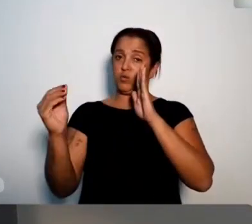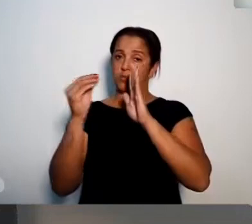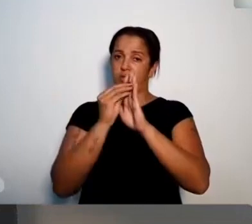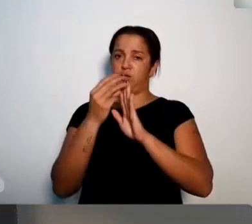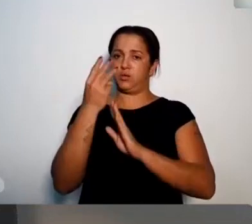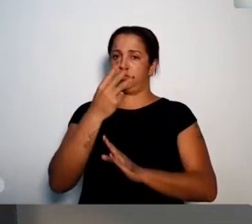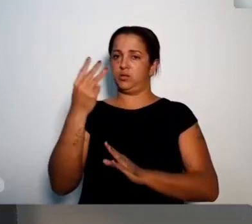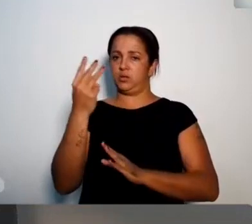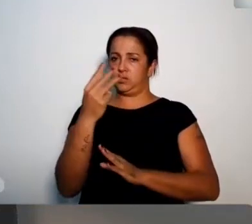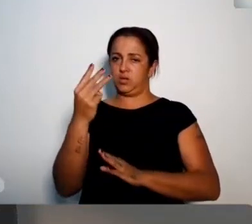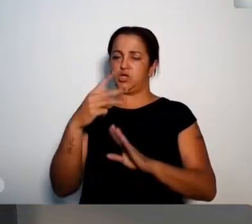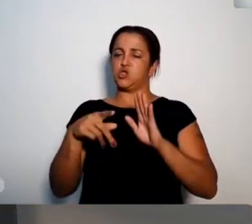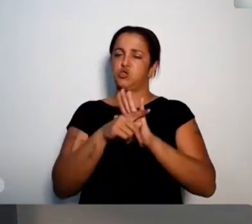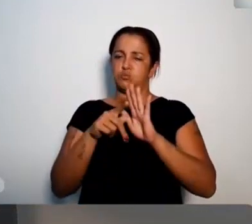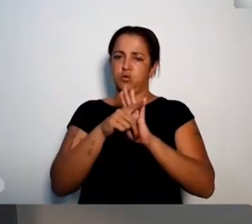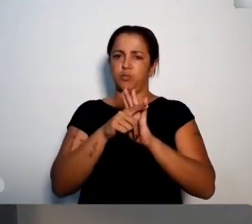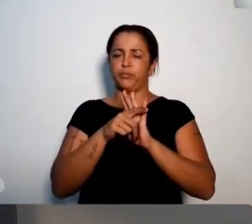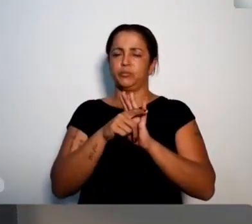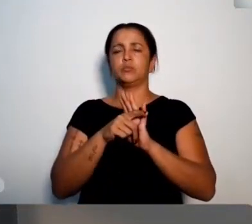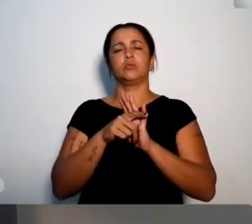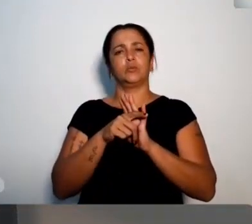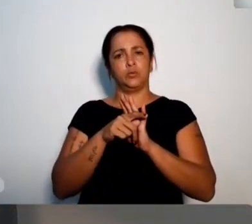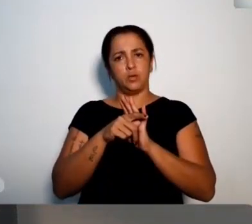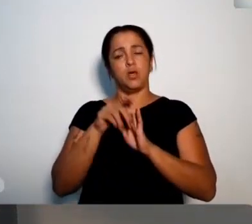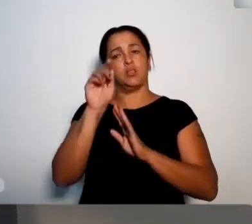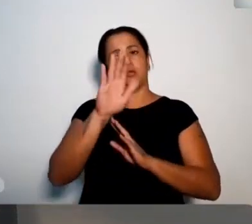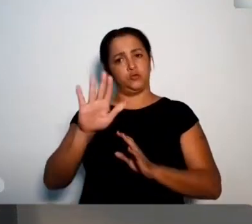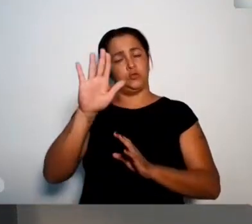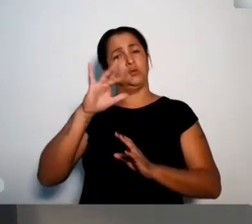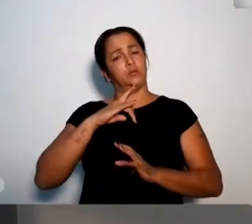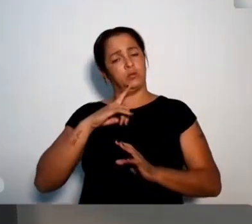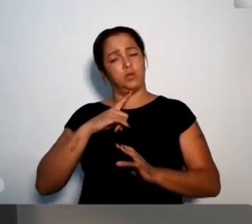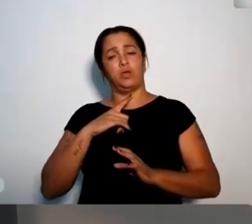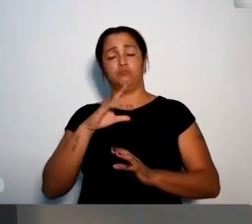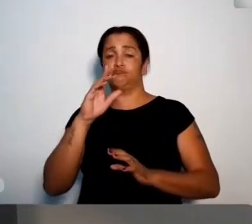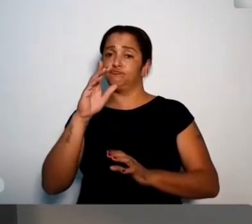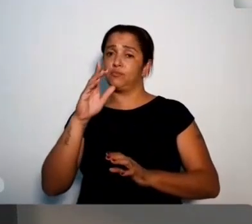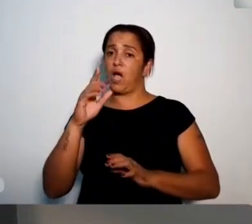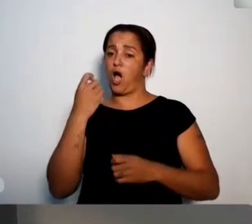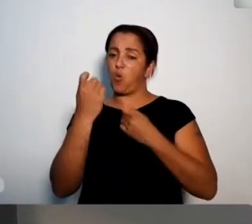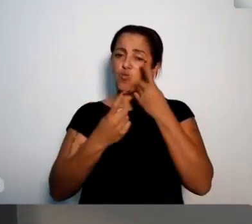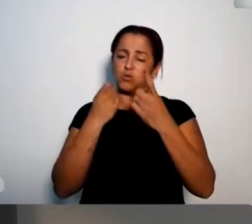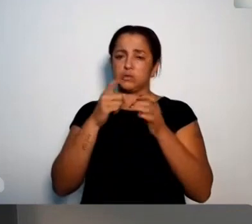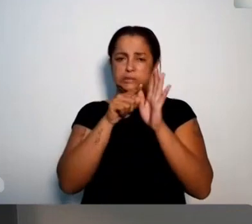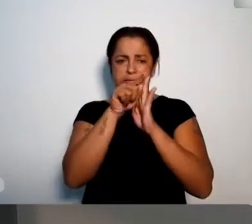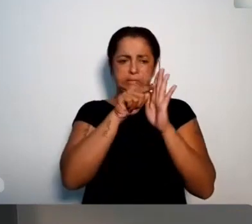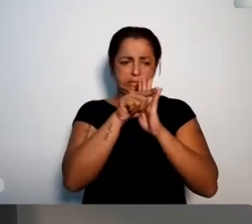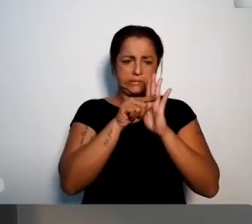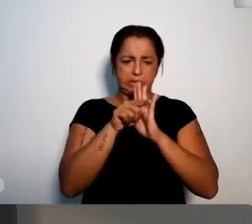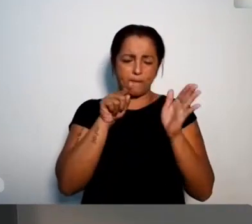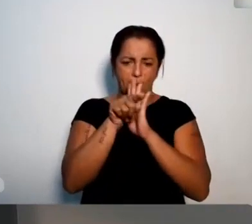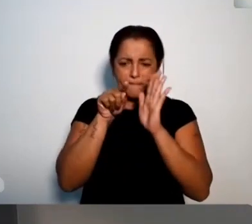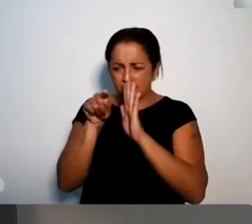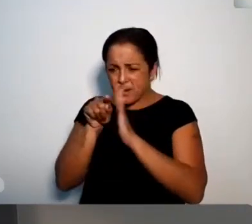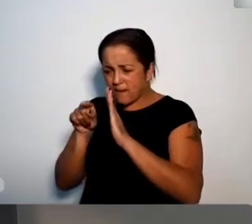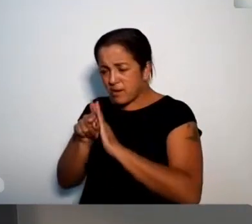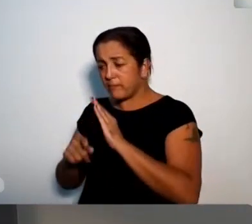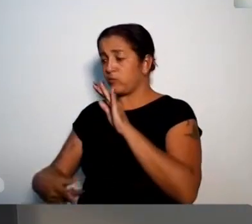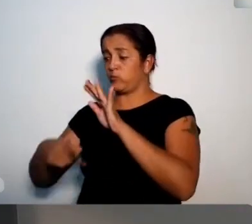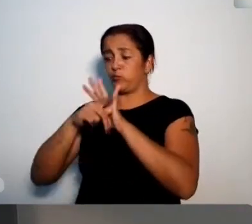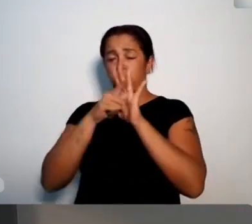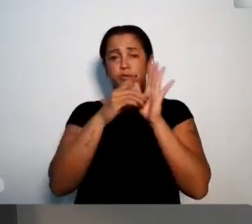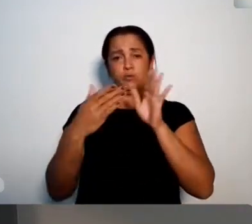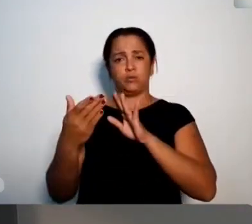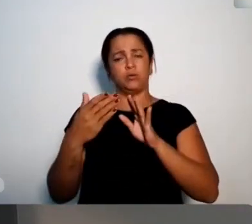Código Tributário Nacional, existiram alguns questionamentos dos lançamentos tributários que foram feitos pelo município de